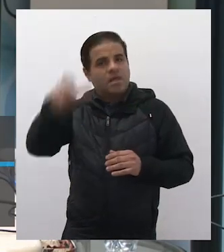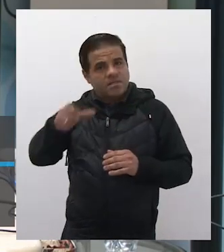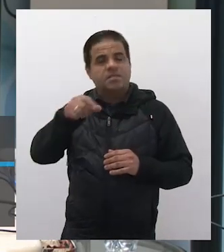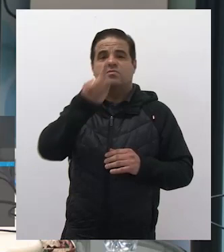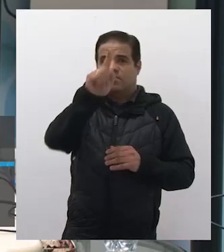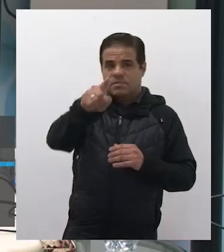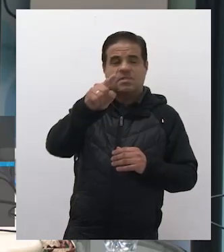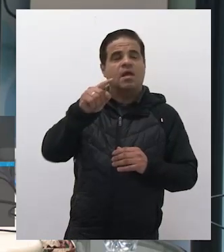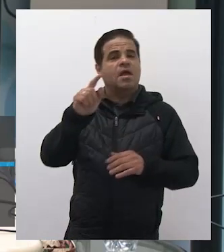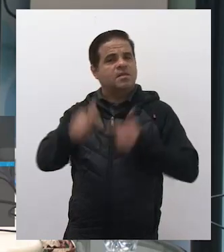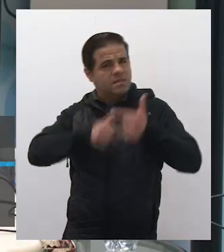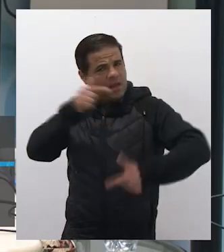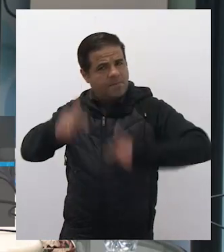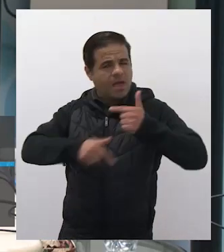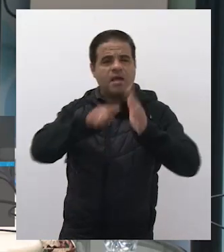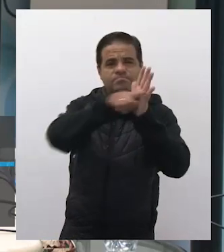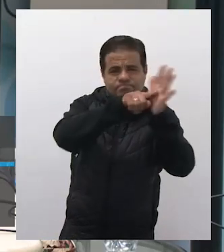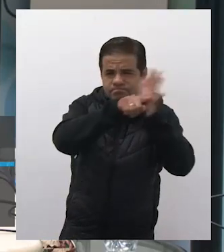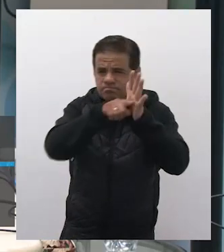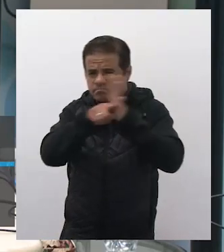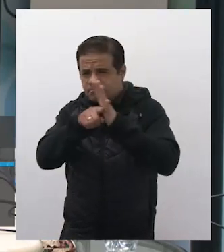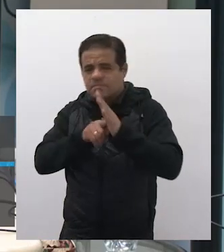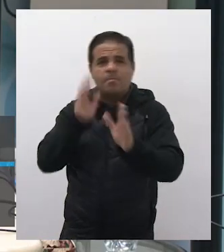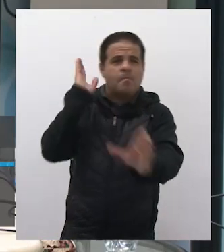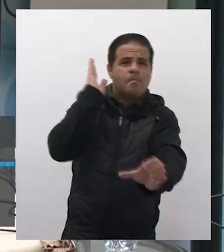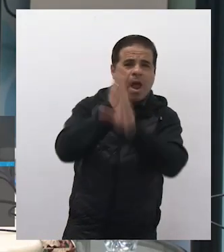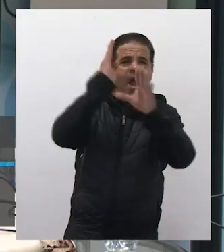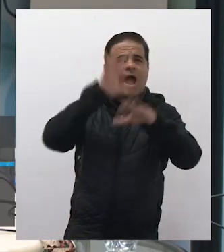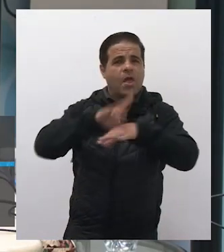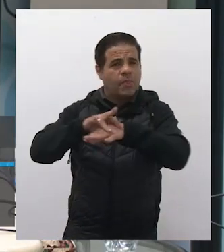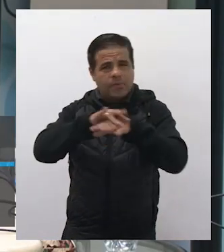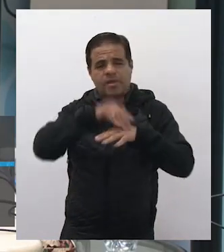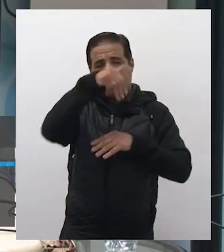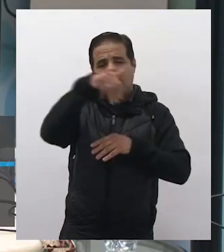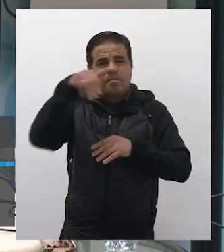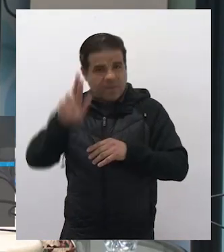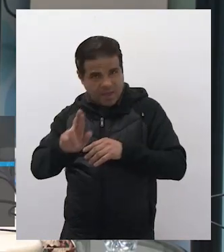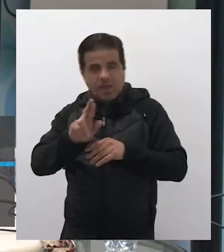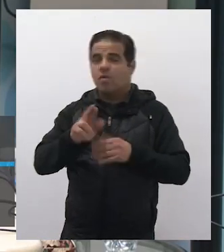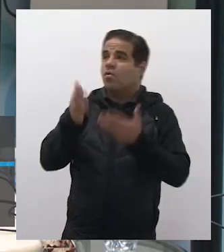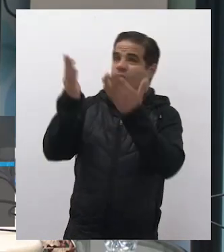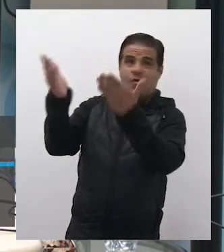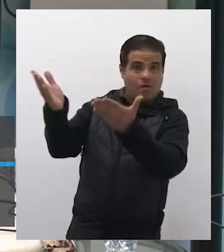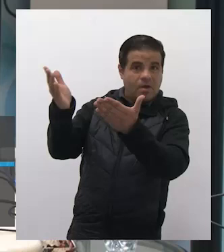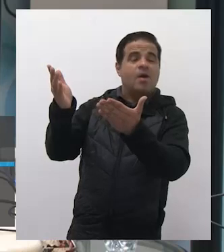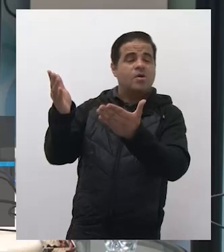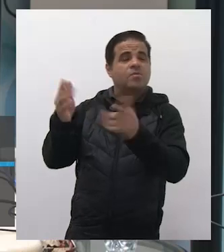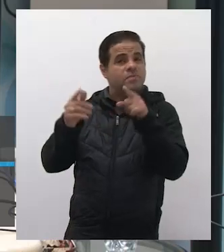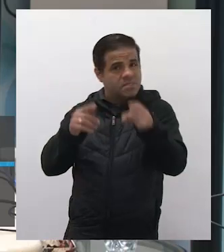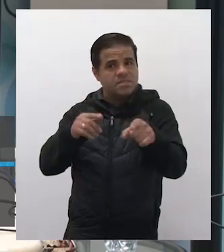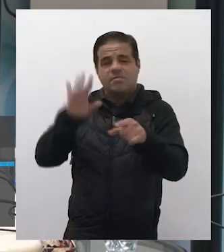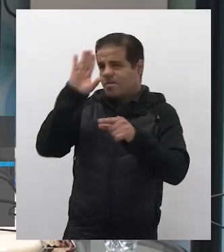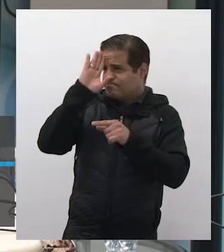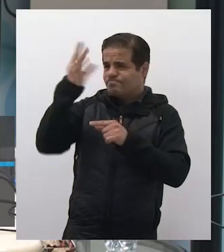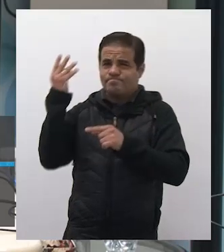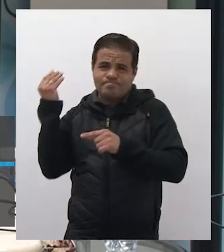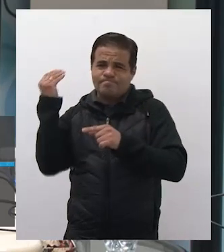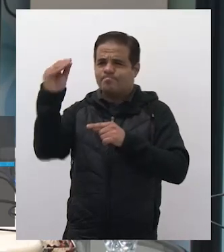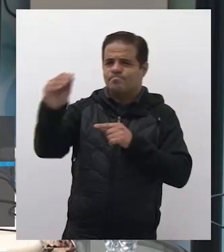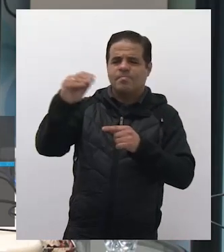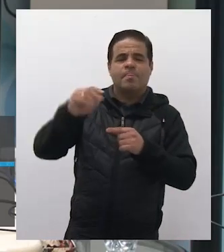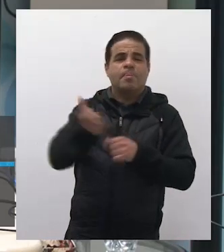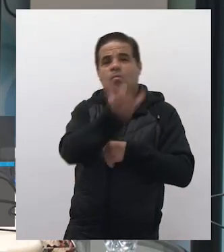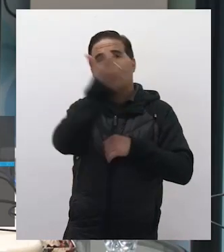é que quando você faz esse diagnóstico para descobrir a doença aqui no MMR, olha lá, você vai priorizar uma